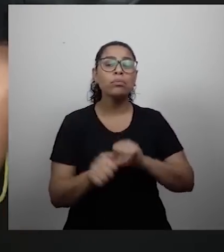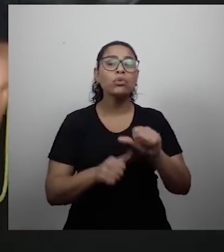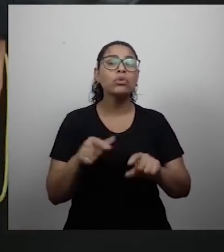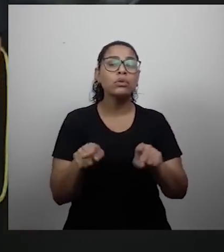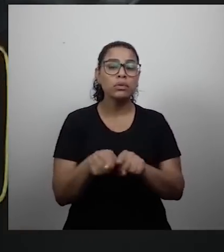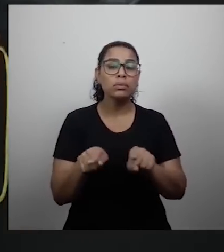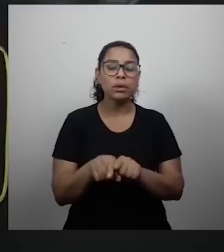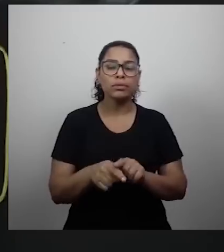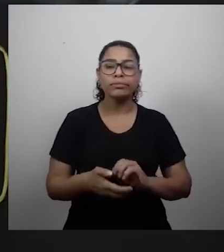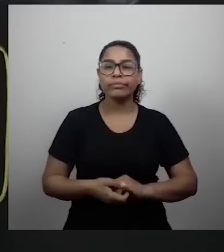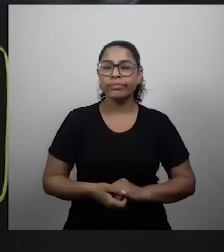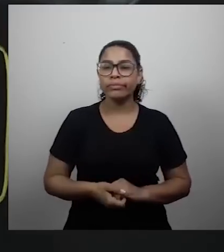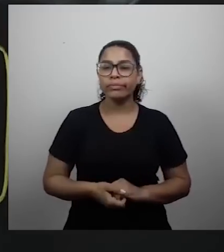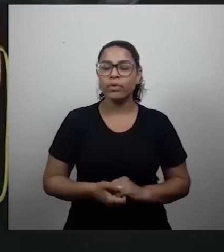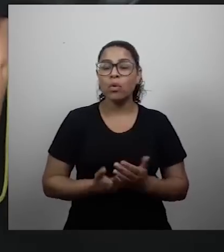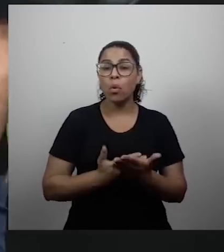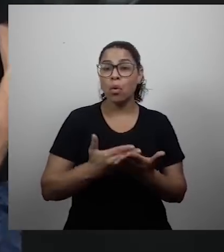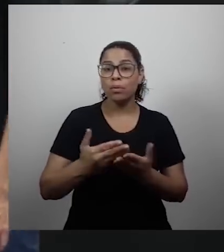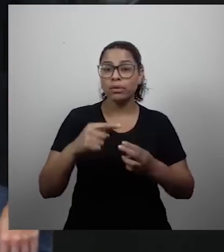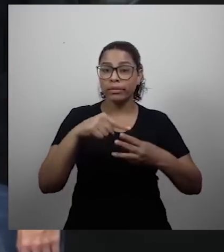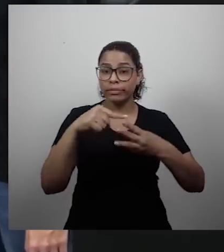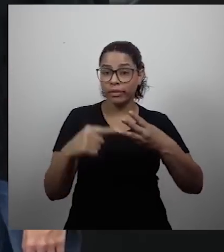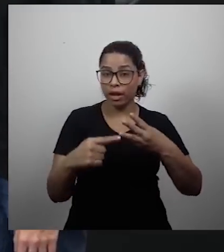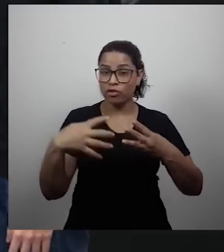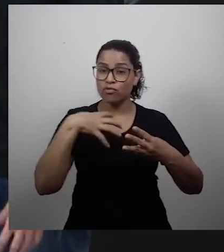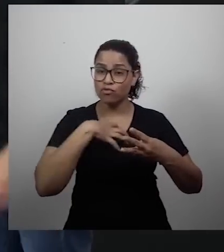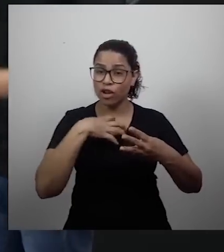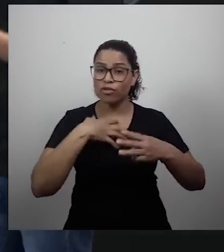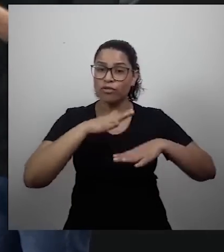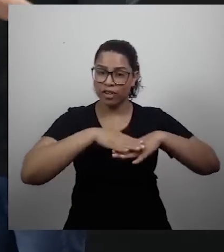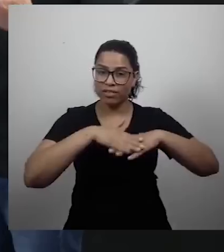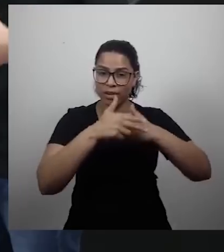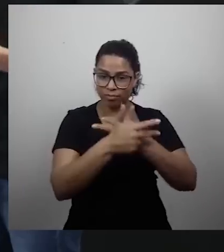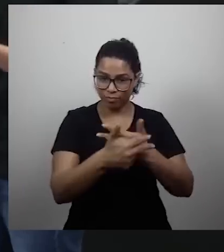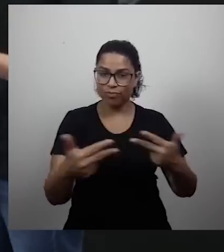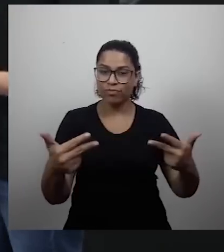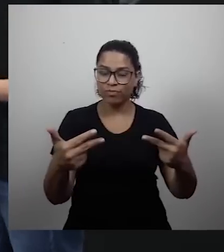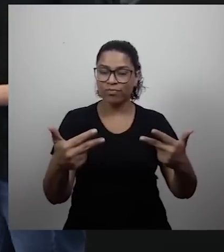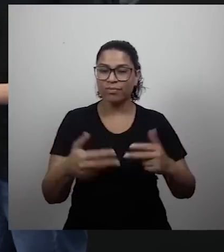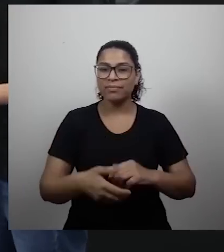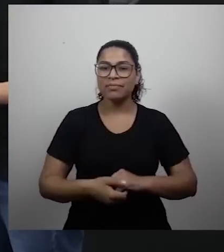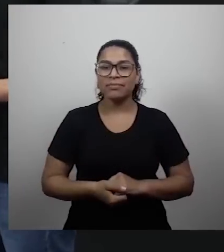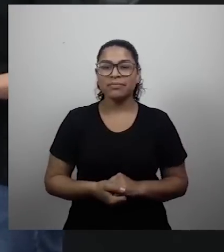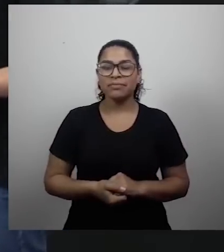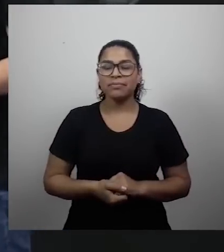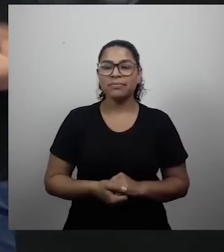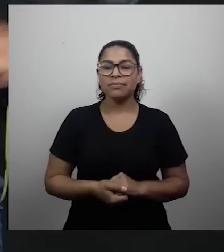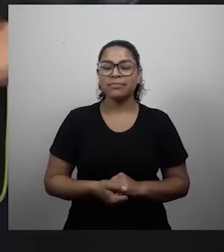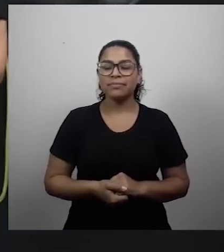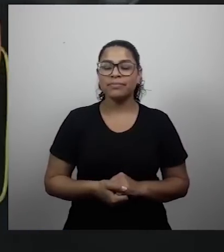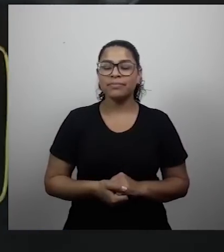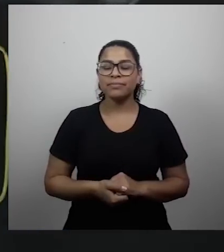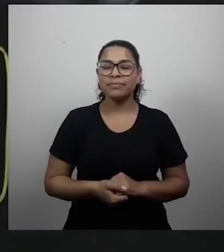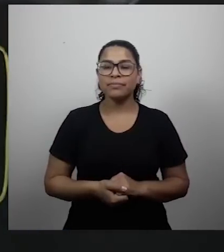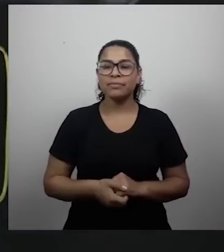um pouco de 3 modelos de produção de coisas, né, de mercadorias,